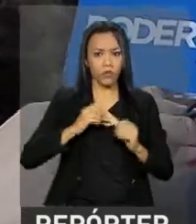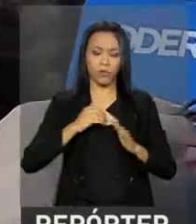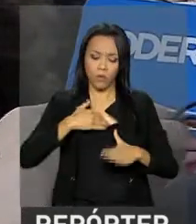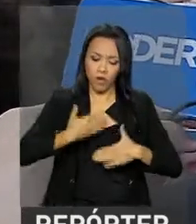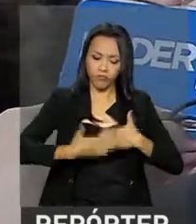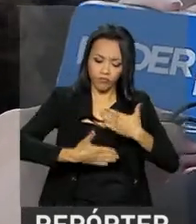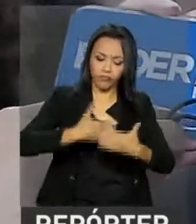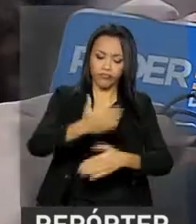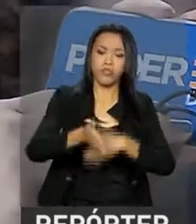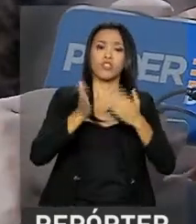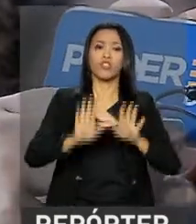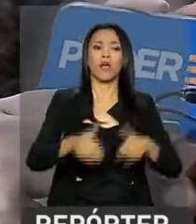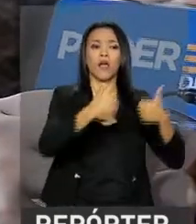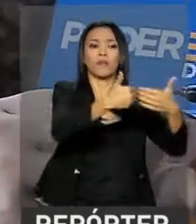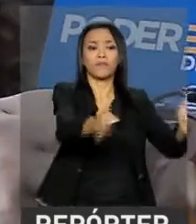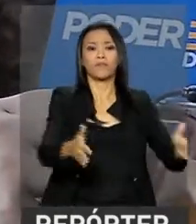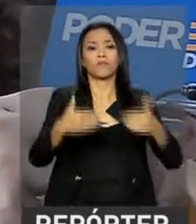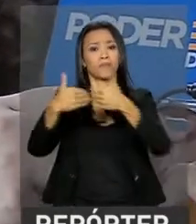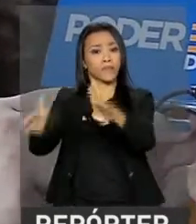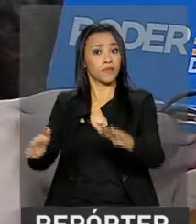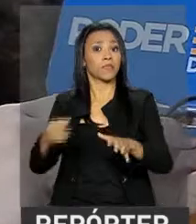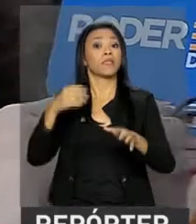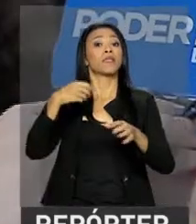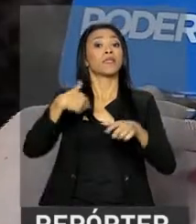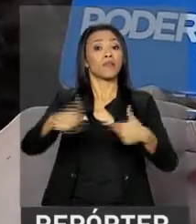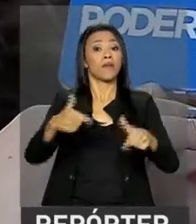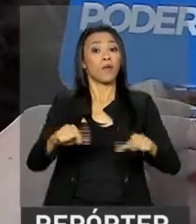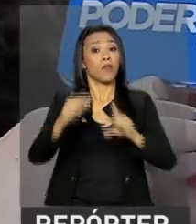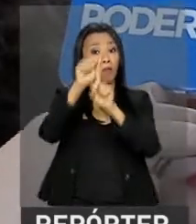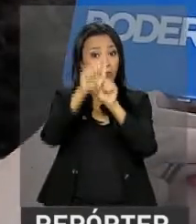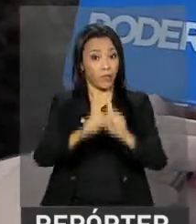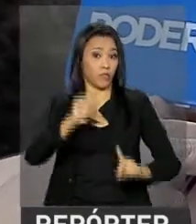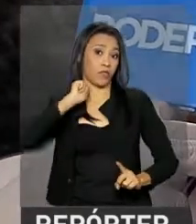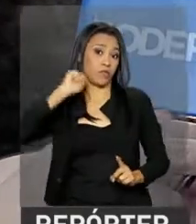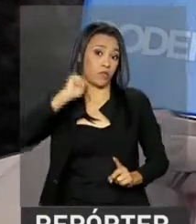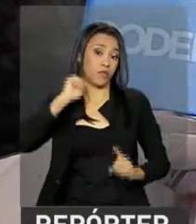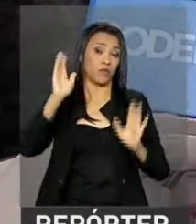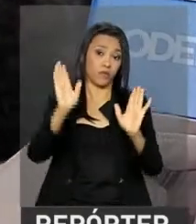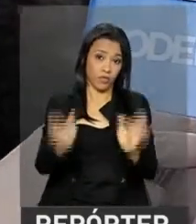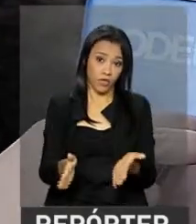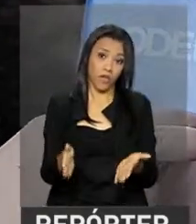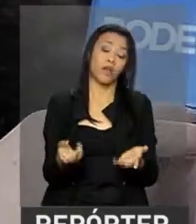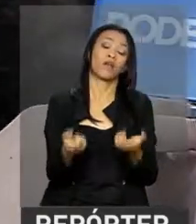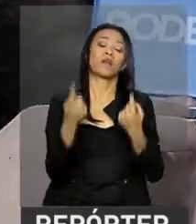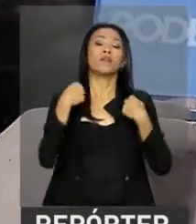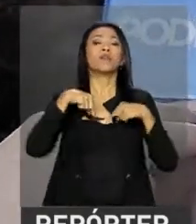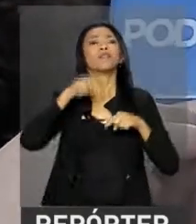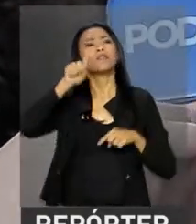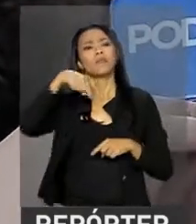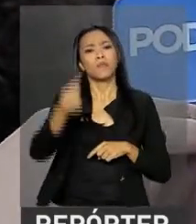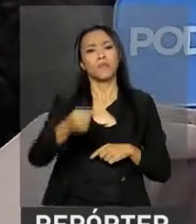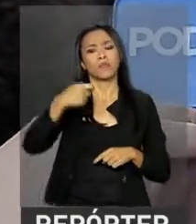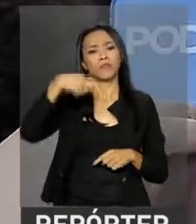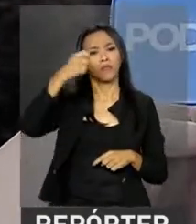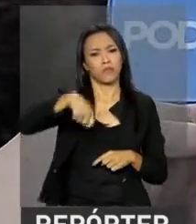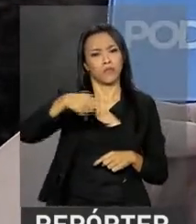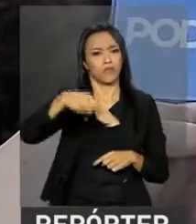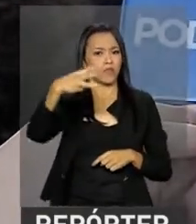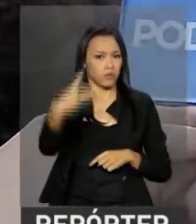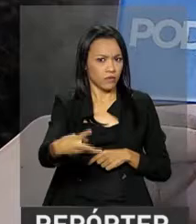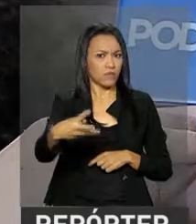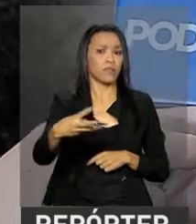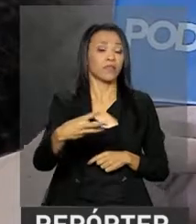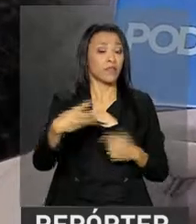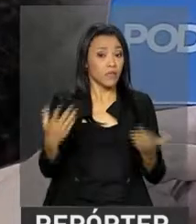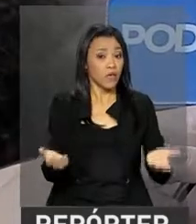criou empregos no mês de abril, quer dizer, já depois, no início do segundo trimestre. Em resumo, o